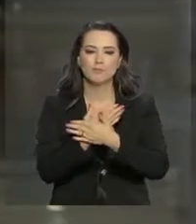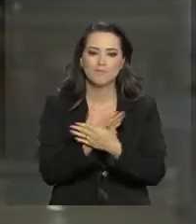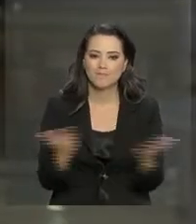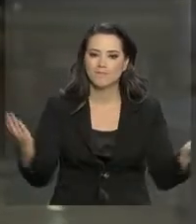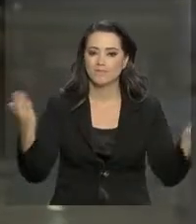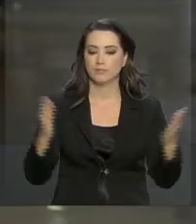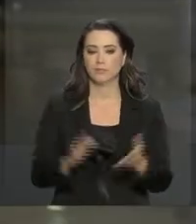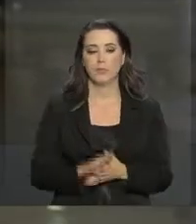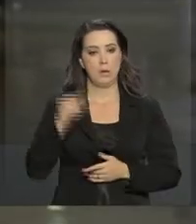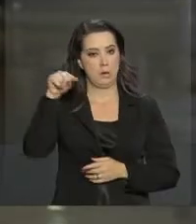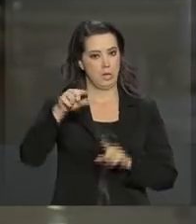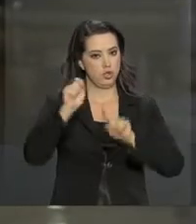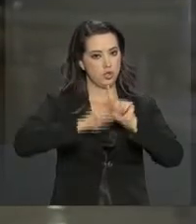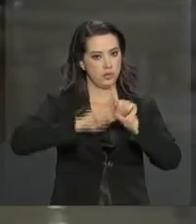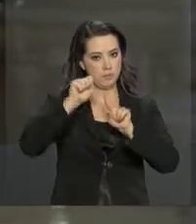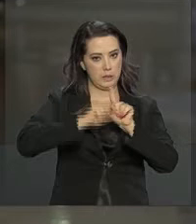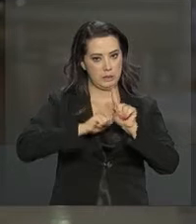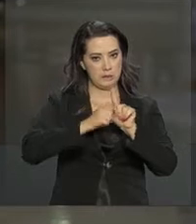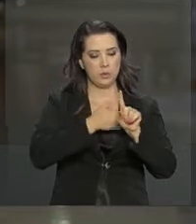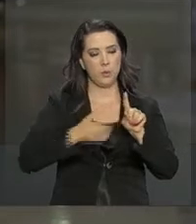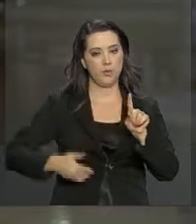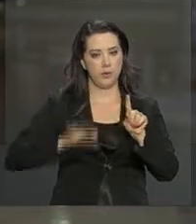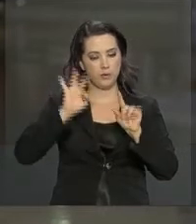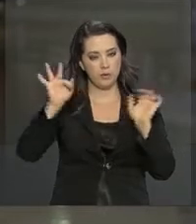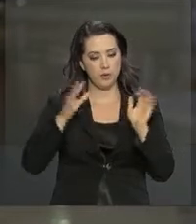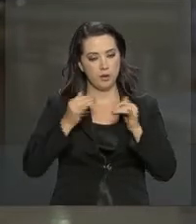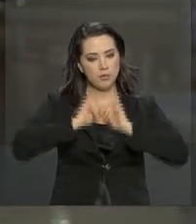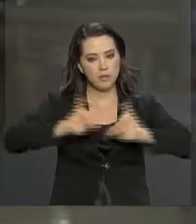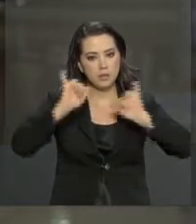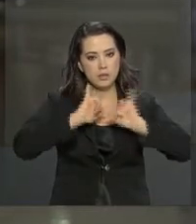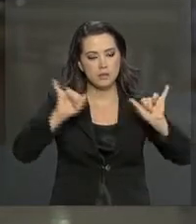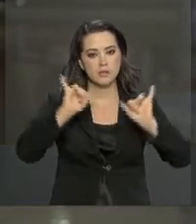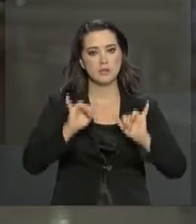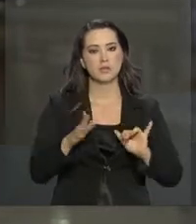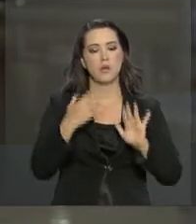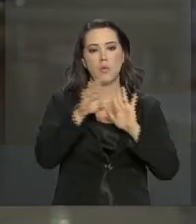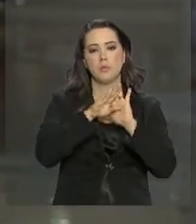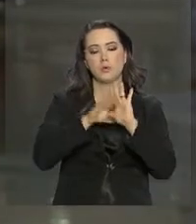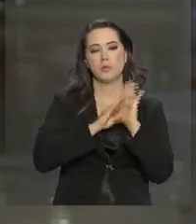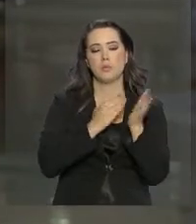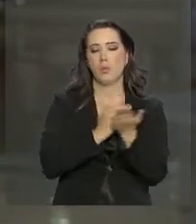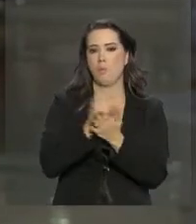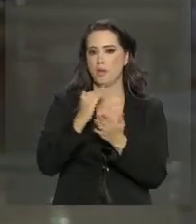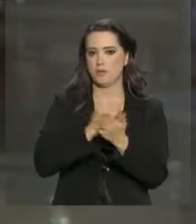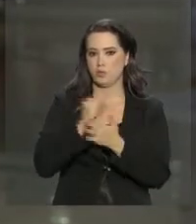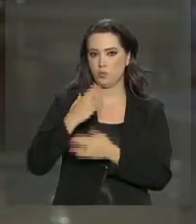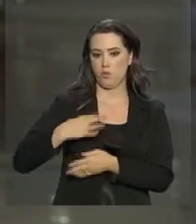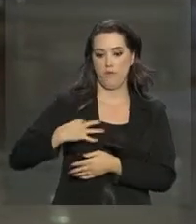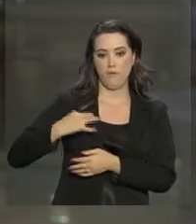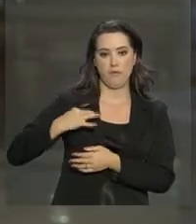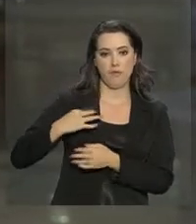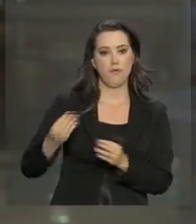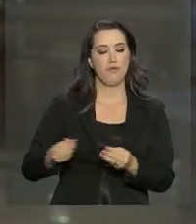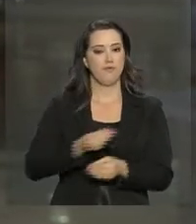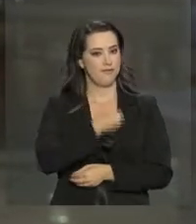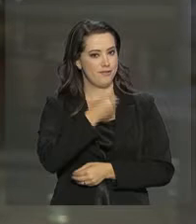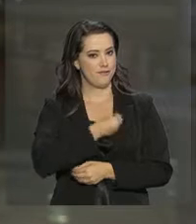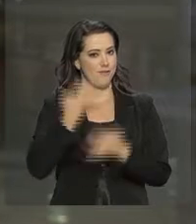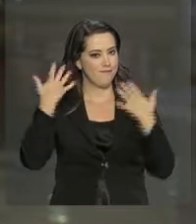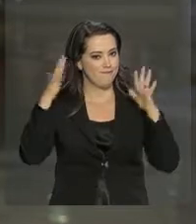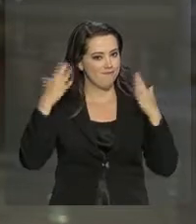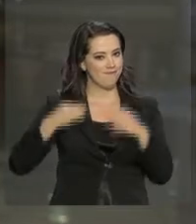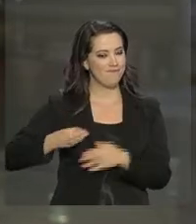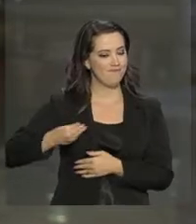federal vai lançar um piloto do programa viva voluntário em três capitais brasileiras são paulo brasília